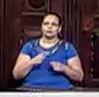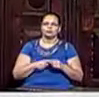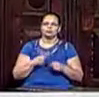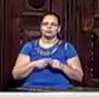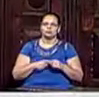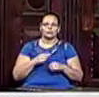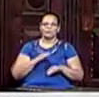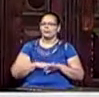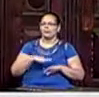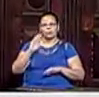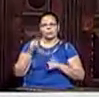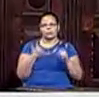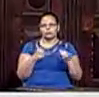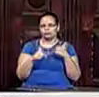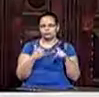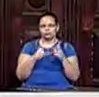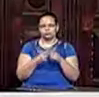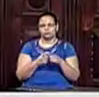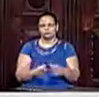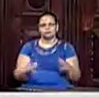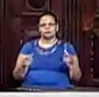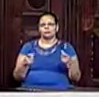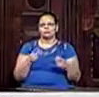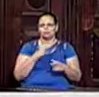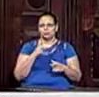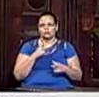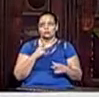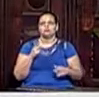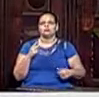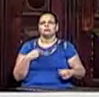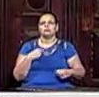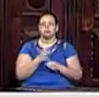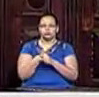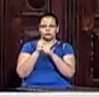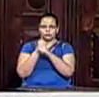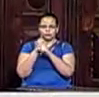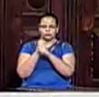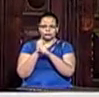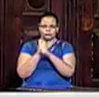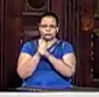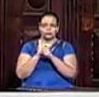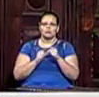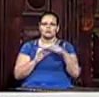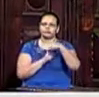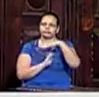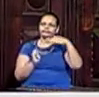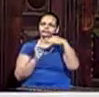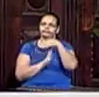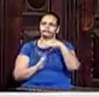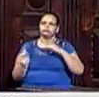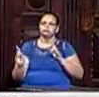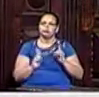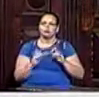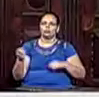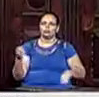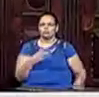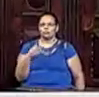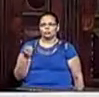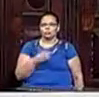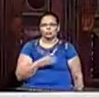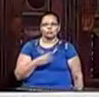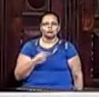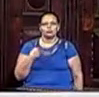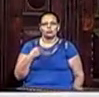mais emprego tem gerado nos últimos anos, atraindo empresas, consagrando-se como